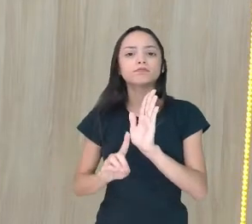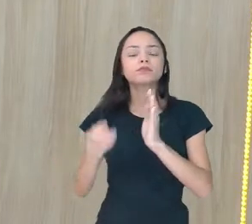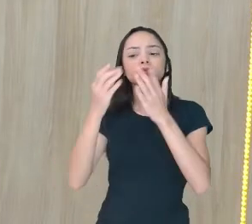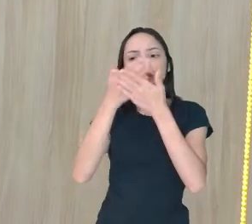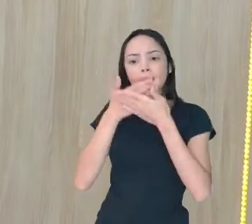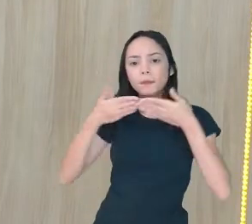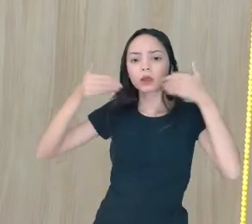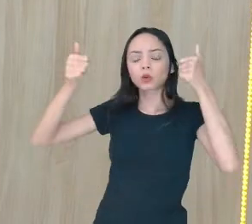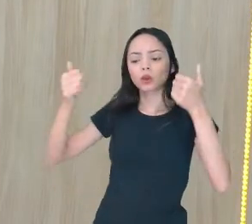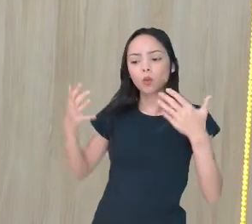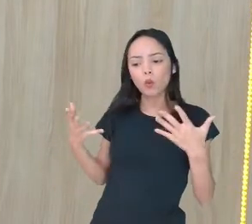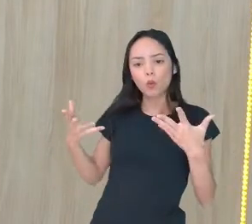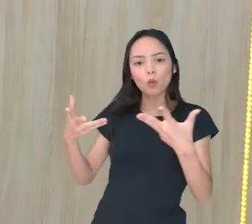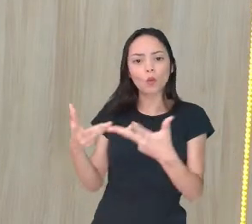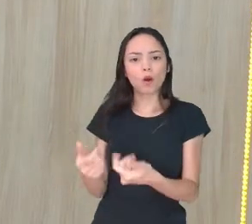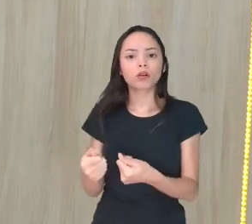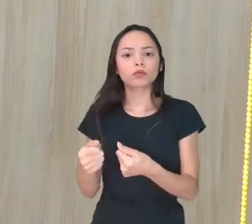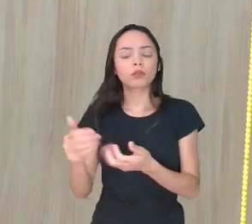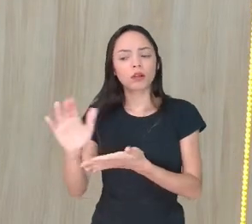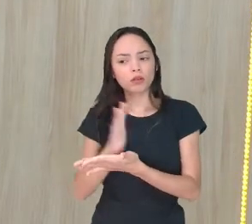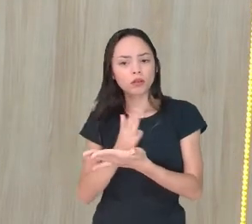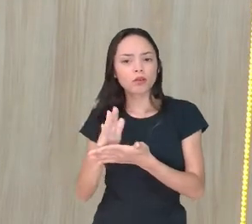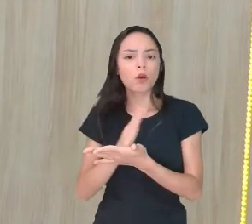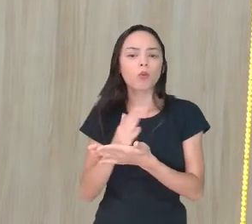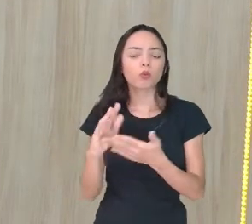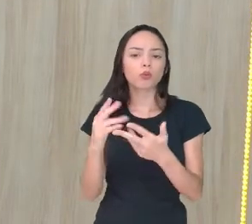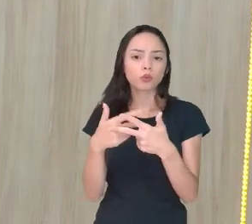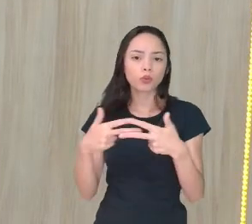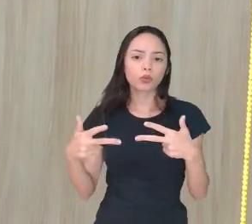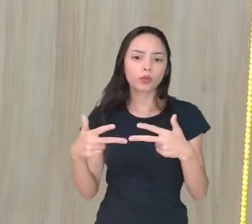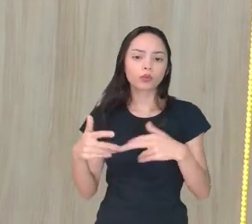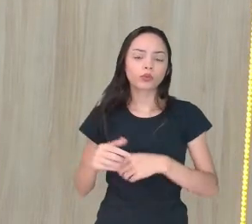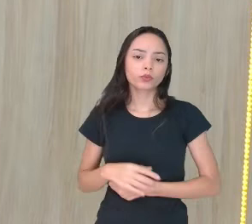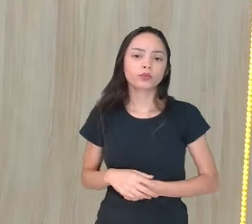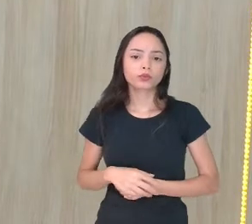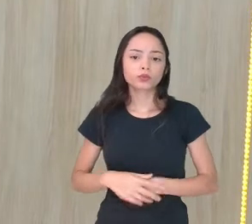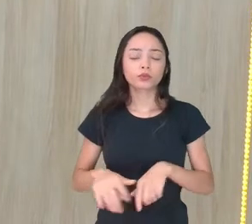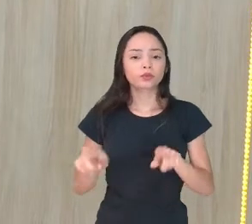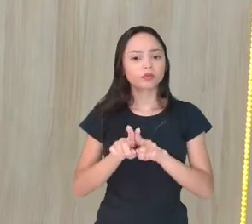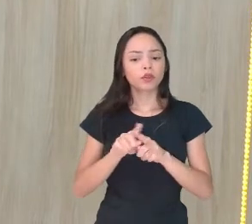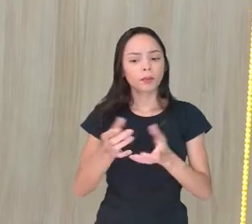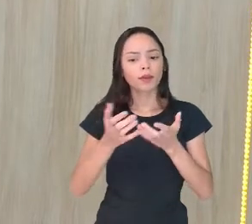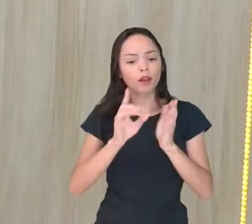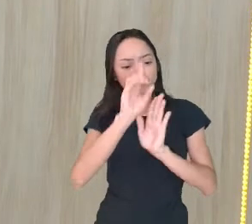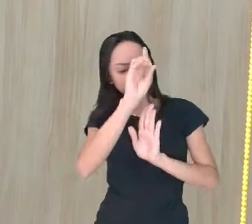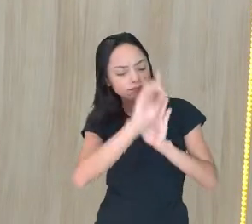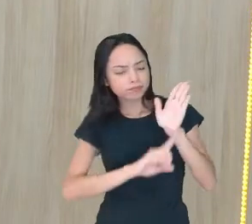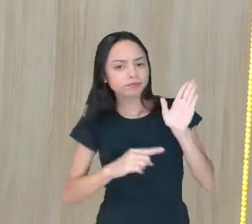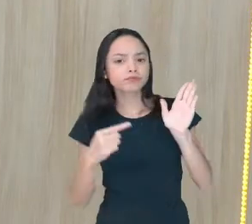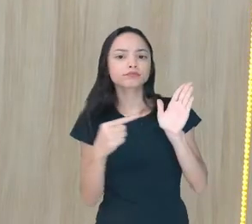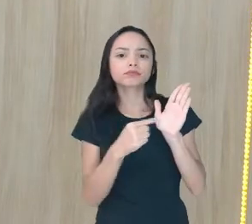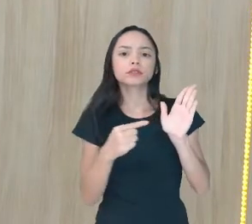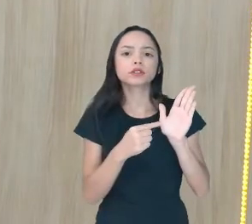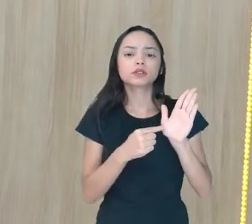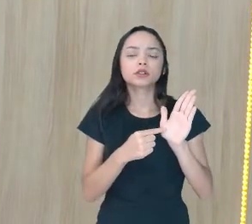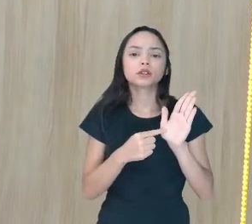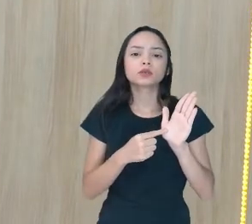da qualidade de alguns serviços, ou visando, né, obter alguns direitos, né, que elas